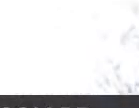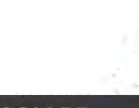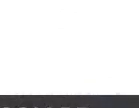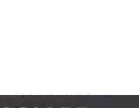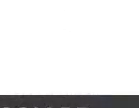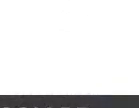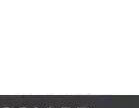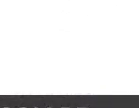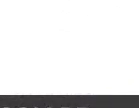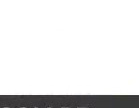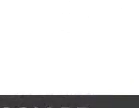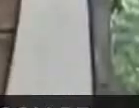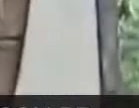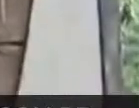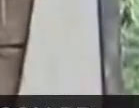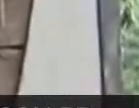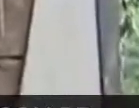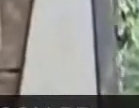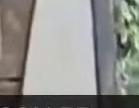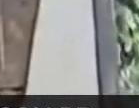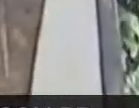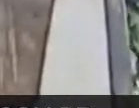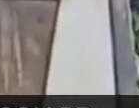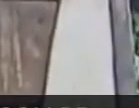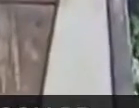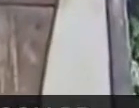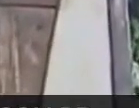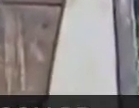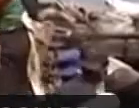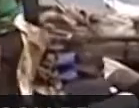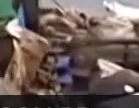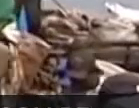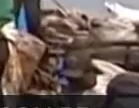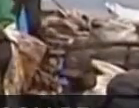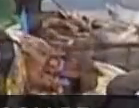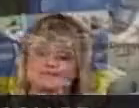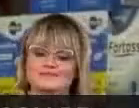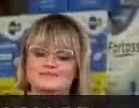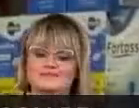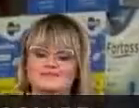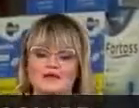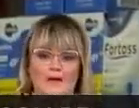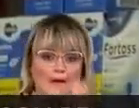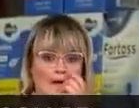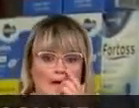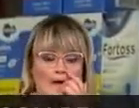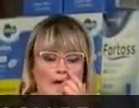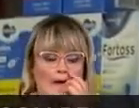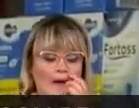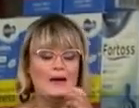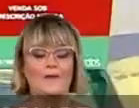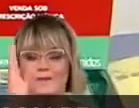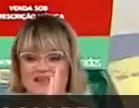a água. Tem uma reportagem muito interessante e a gente apresenta para você. O Brasil está entre os